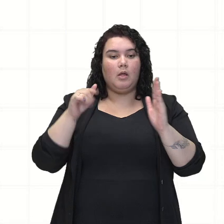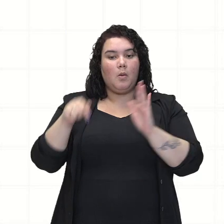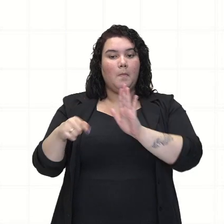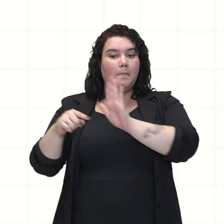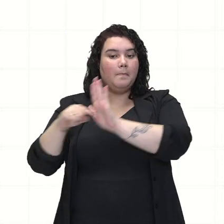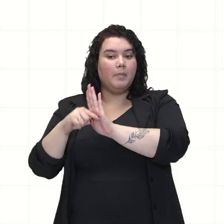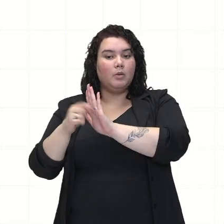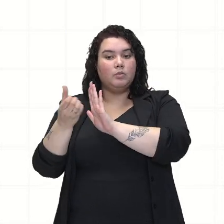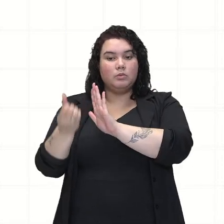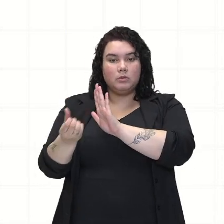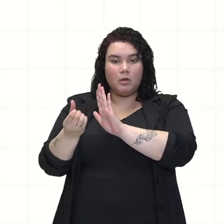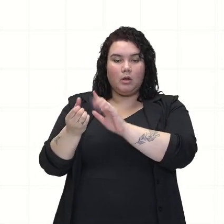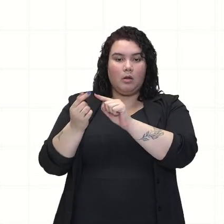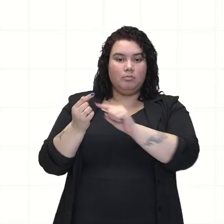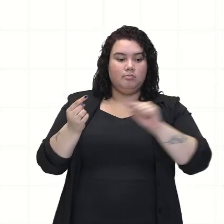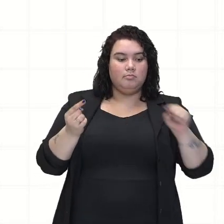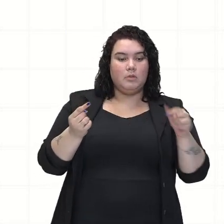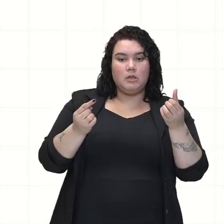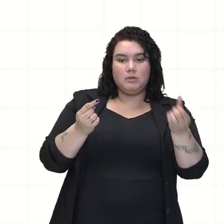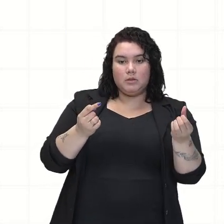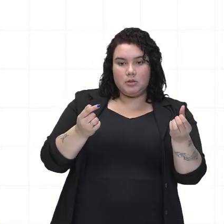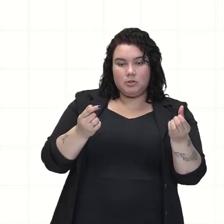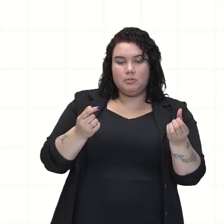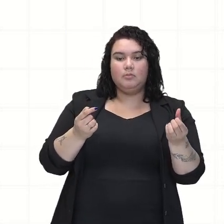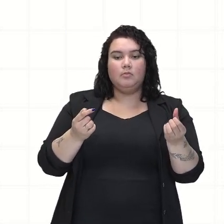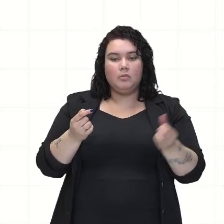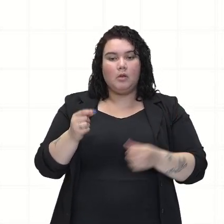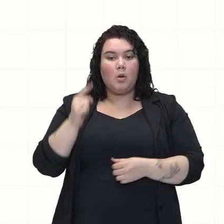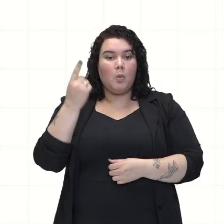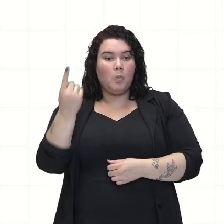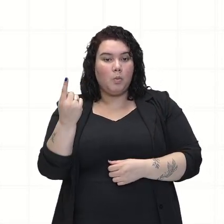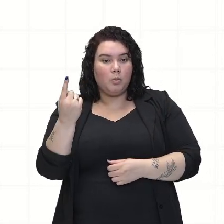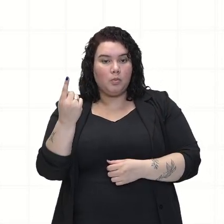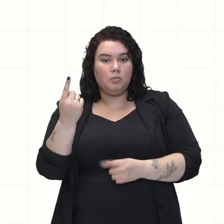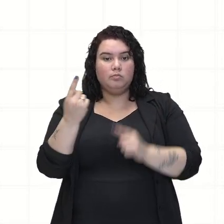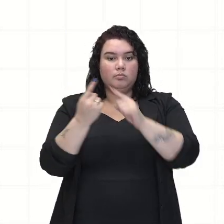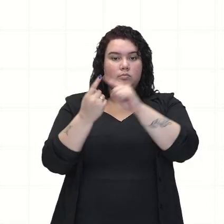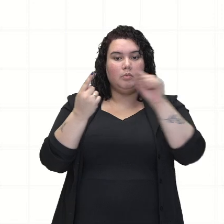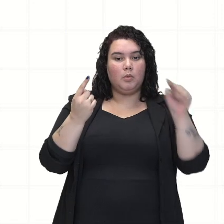o oposto é o 6, e ele está no 1.